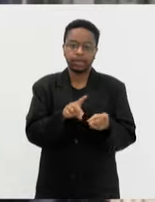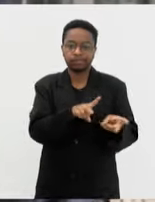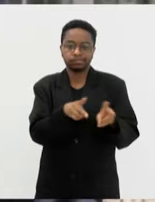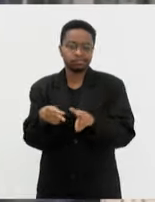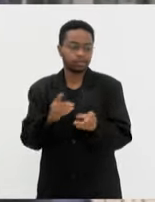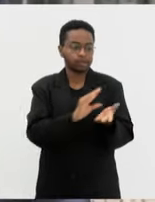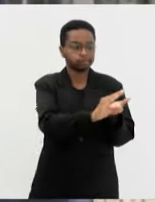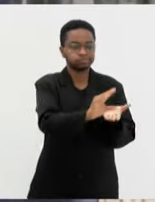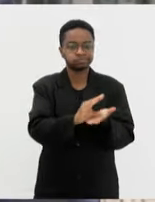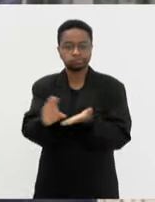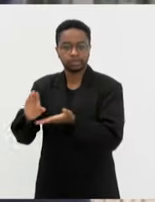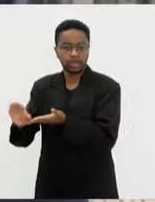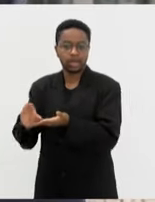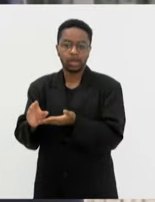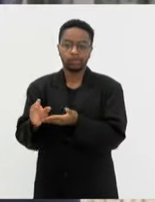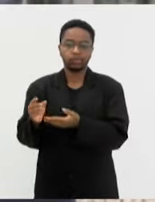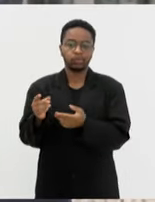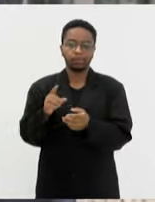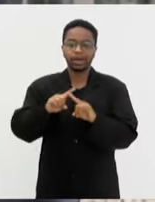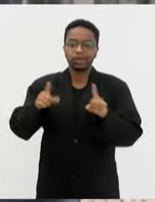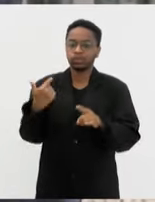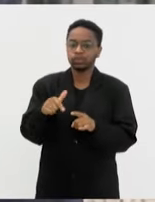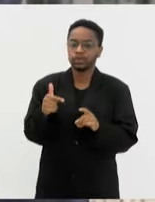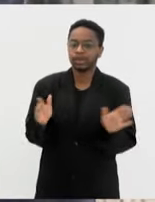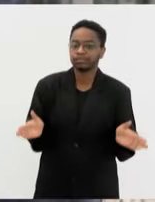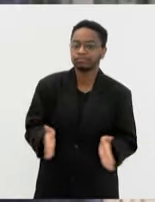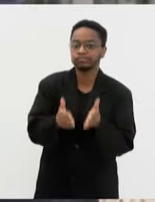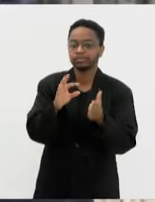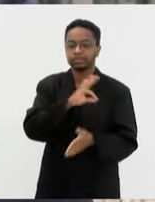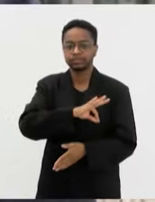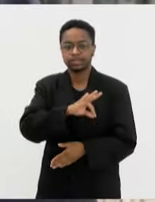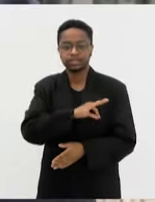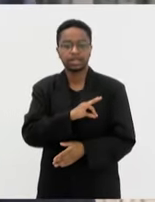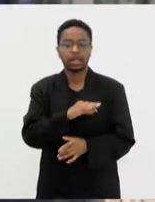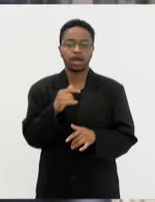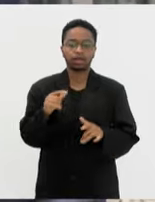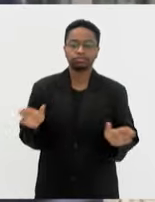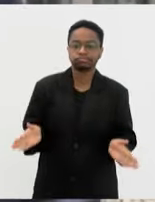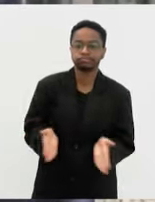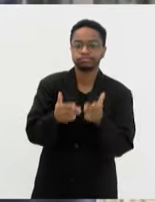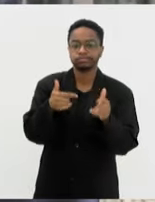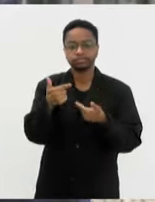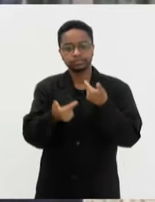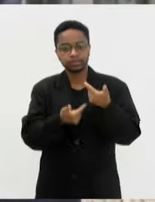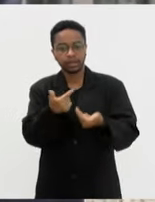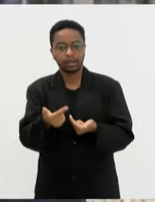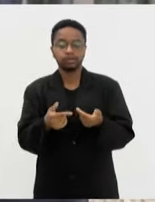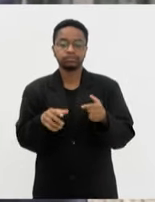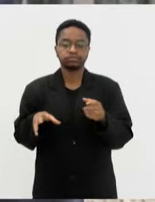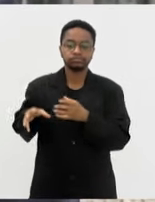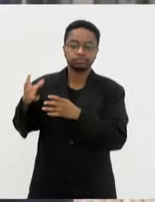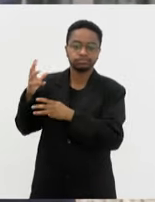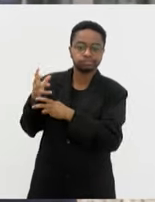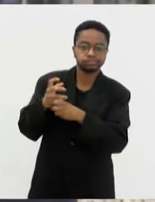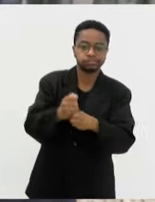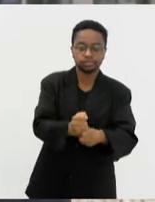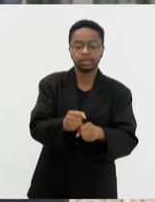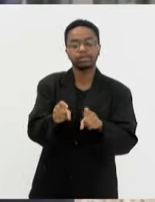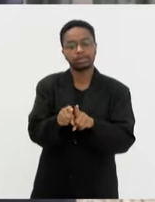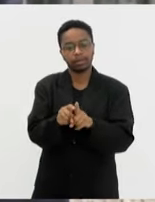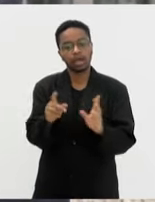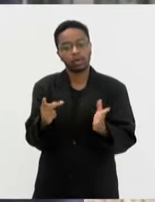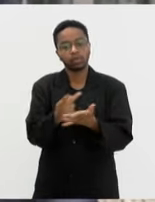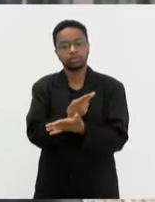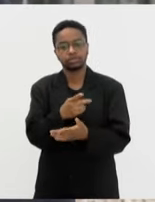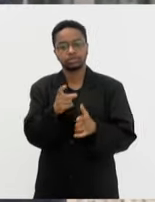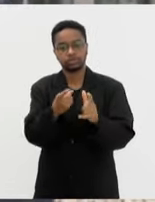ao invés da geração de emprego, de desenvolvimento. Foram atitudes políticas ao longo do tempo que se somaram e ensejaram essa